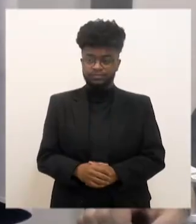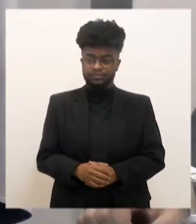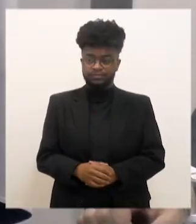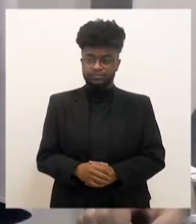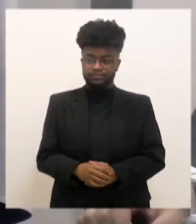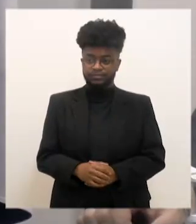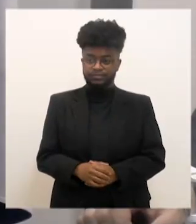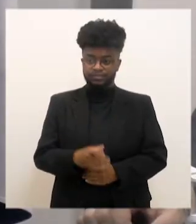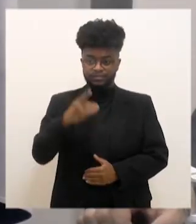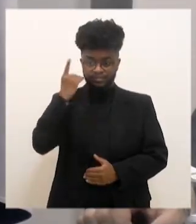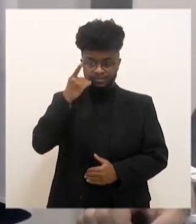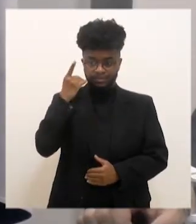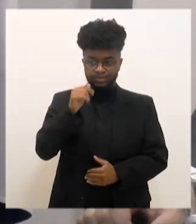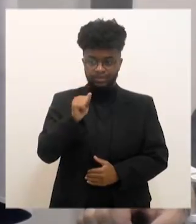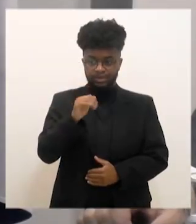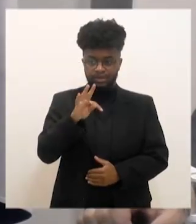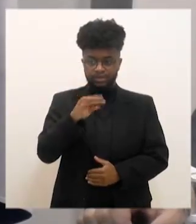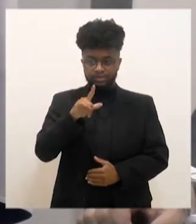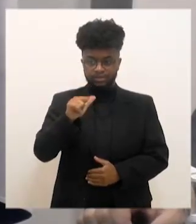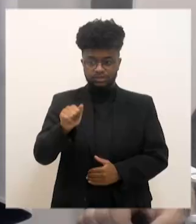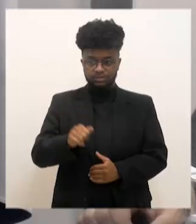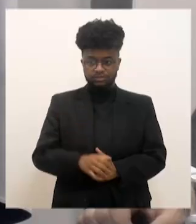honra. Deputado Átila...